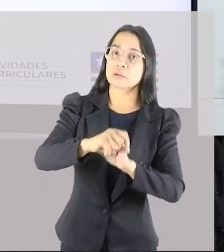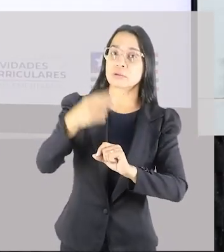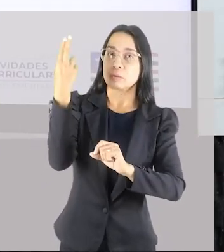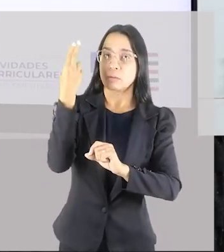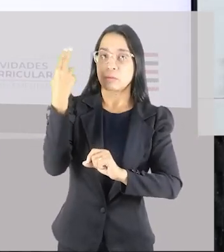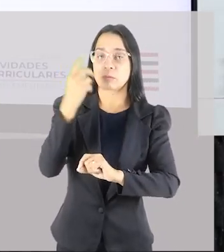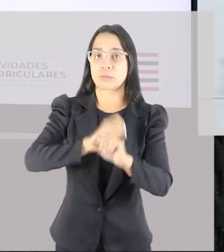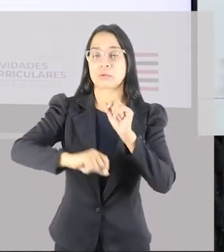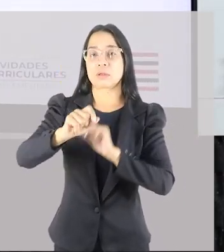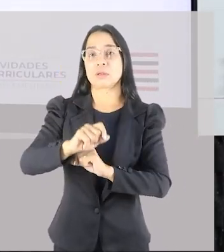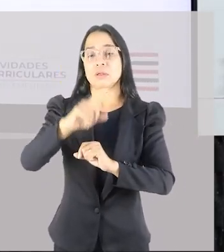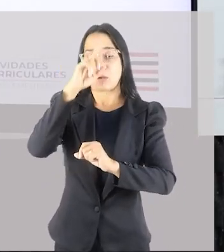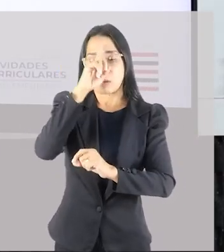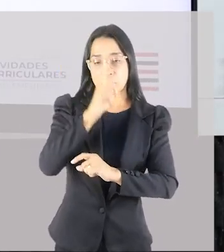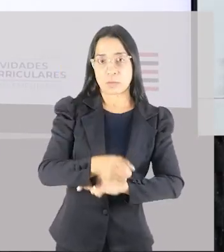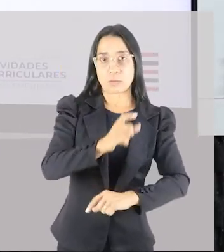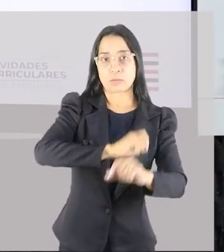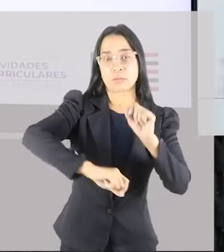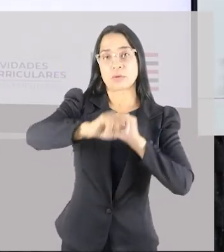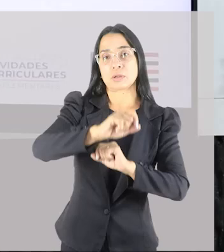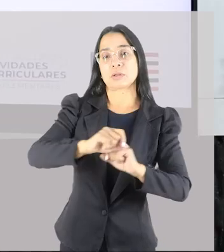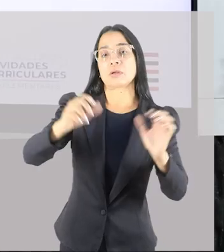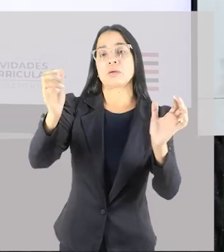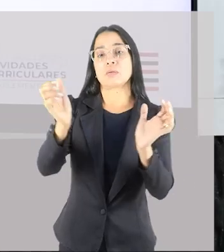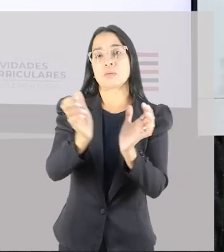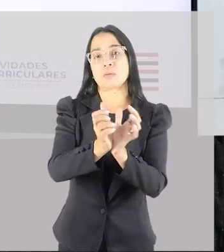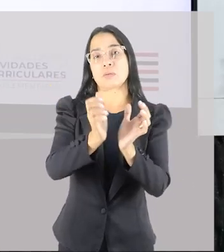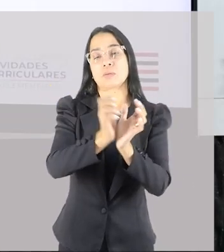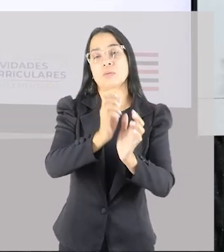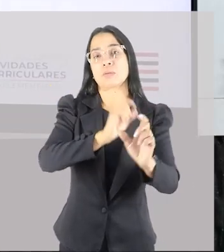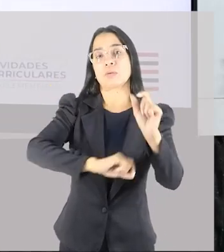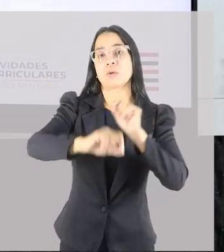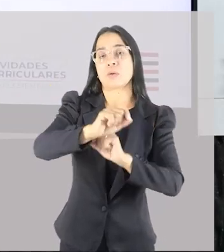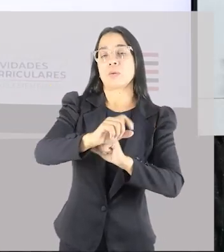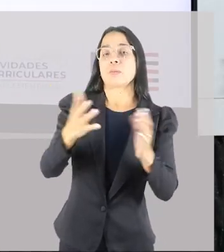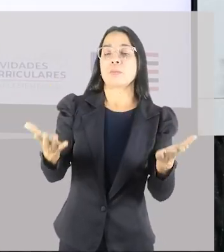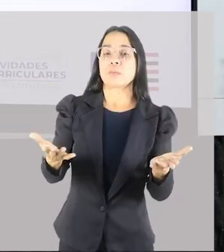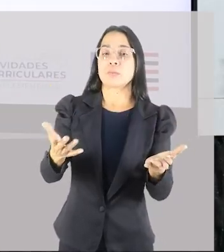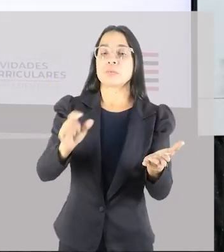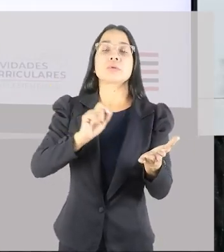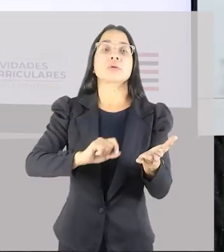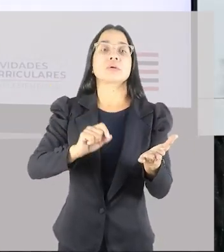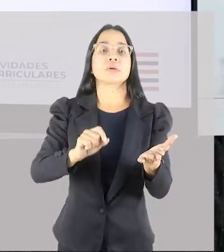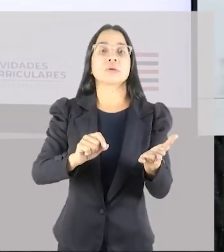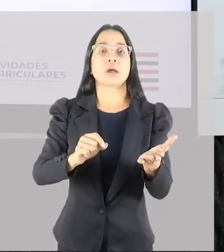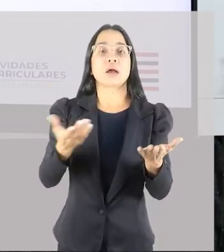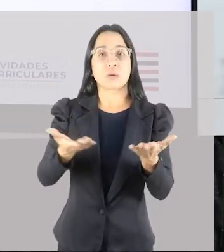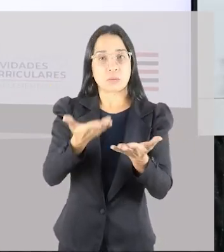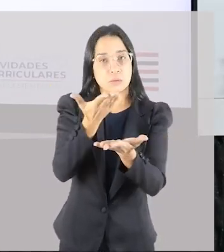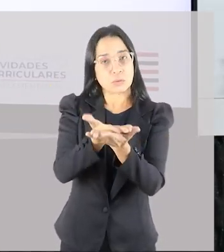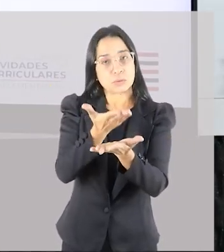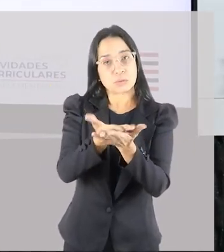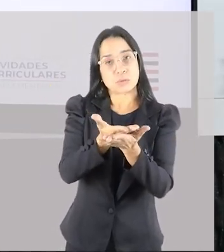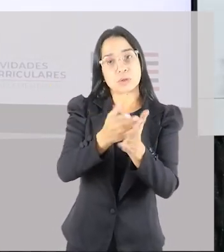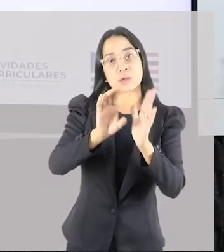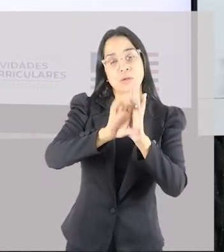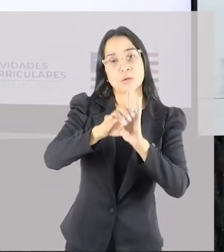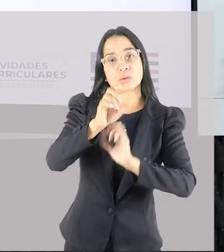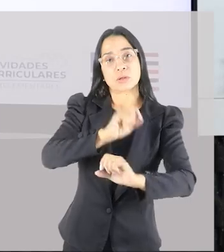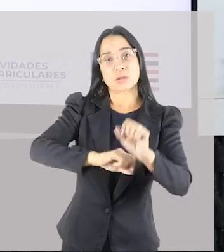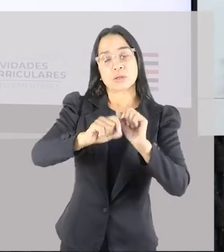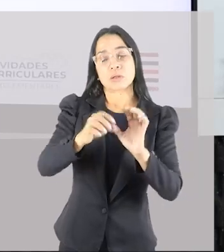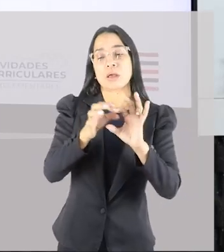dominação de classe então eu te convido aqui que a passear por esses conceitos e a manifestação deles no liberalismo